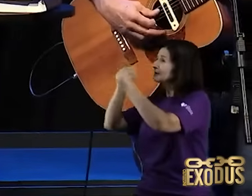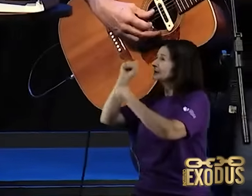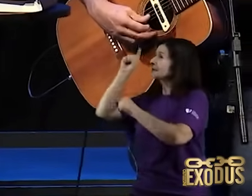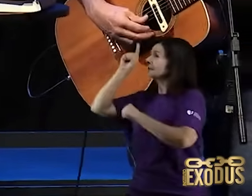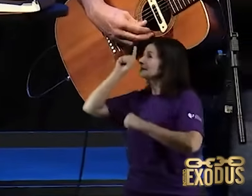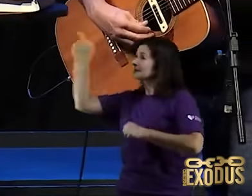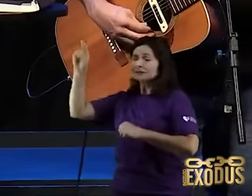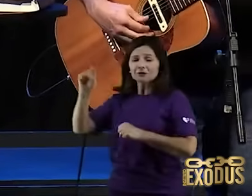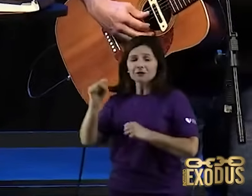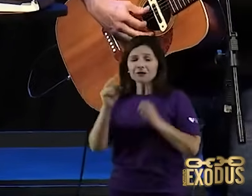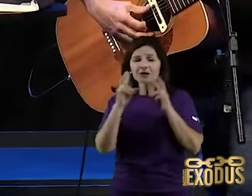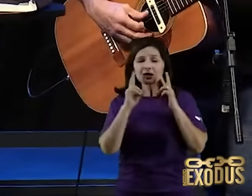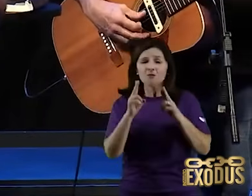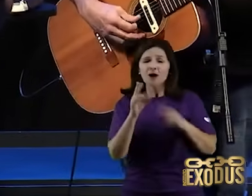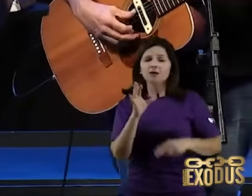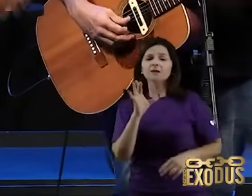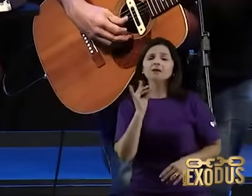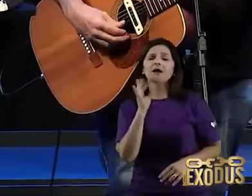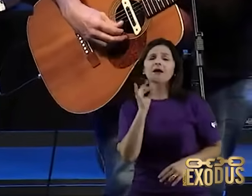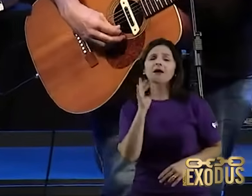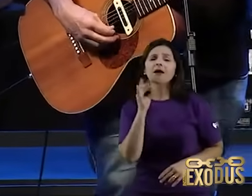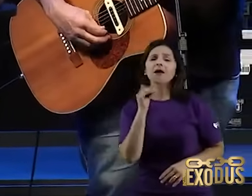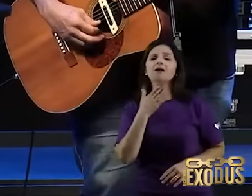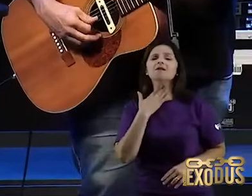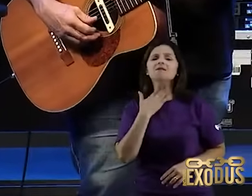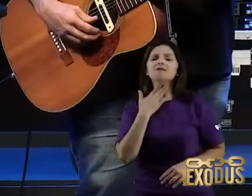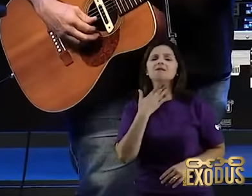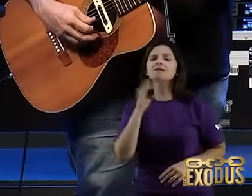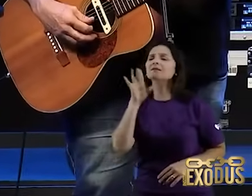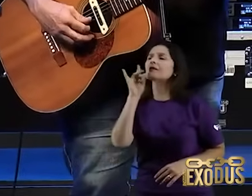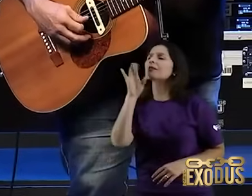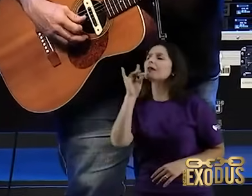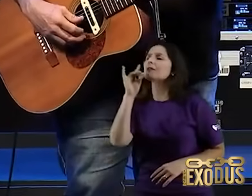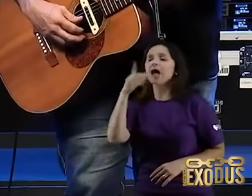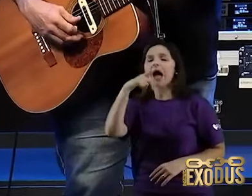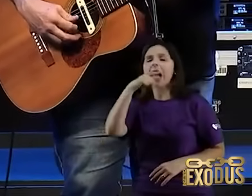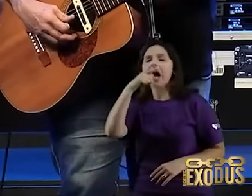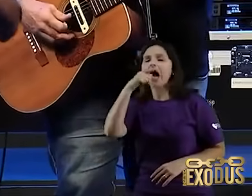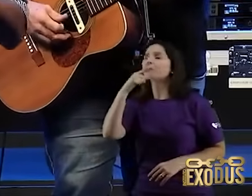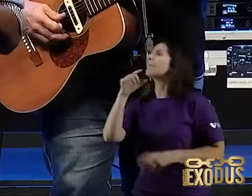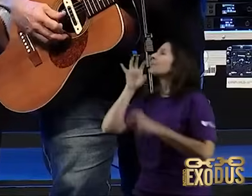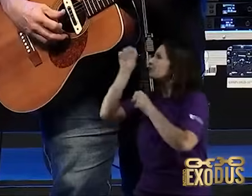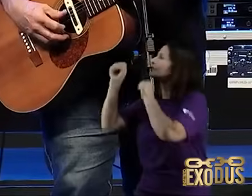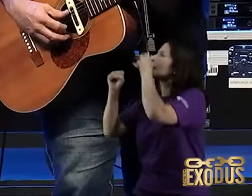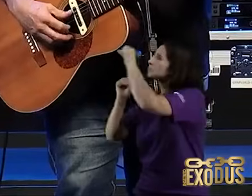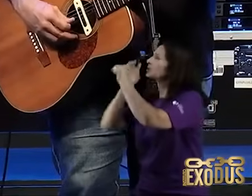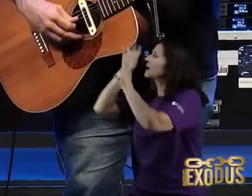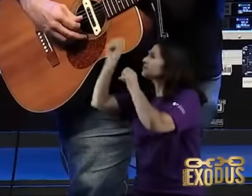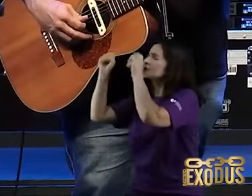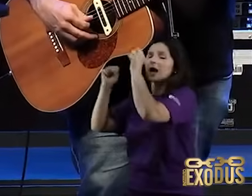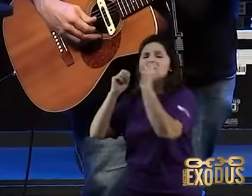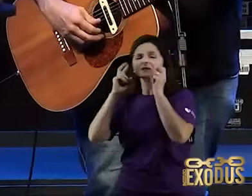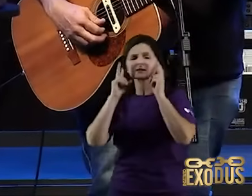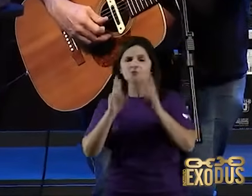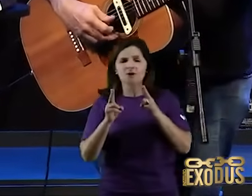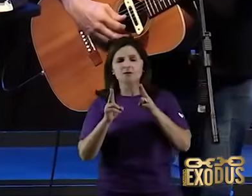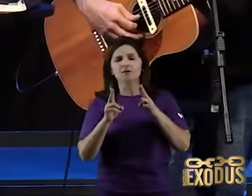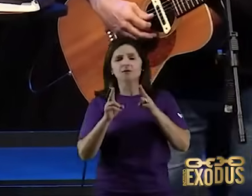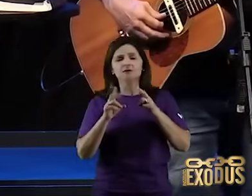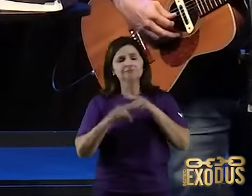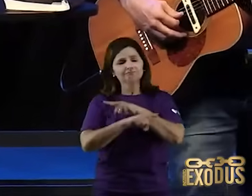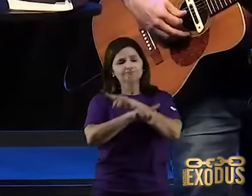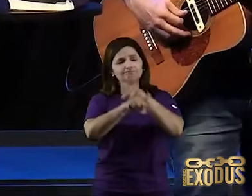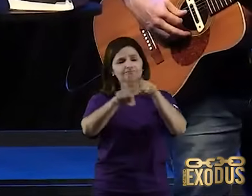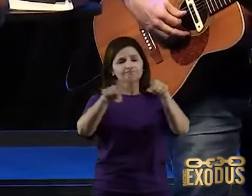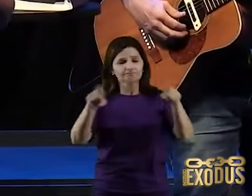tô morrendo de sede vai a Fonte das Águas quando você colocar a tua vida em ordem você vai